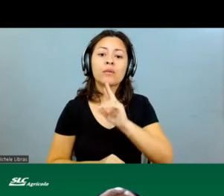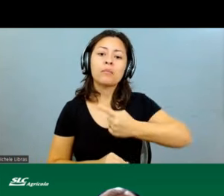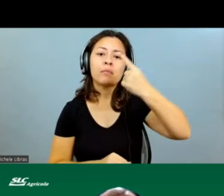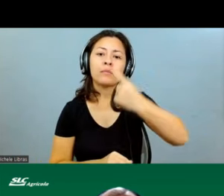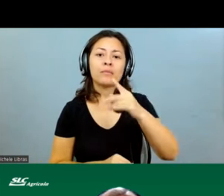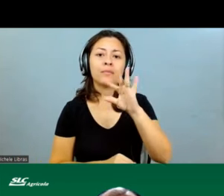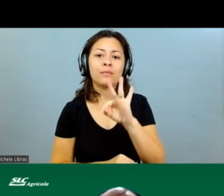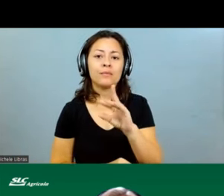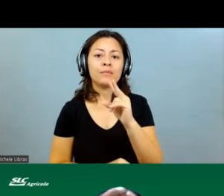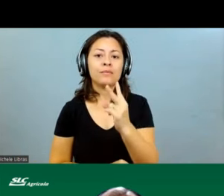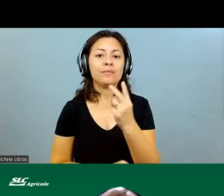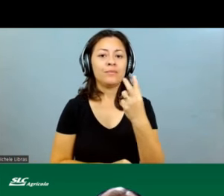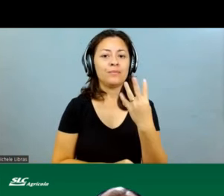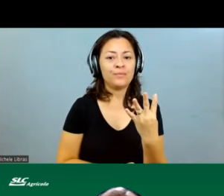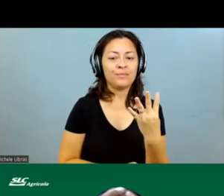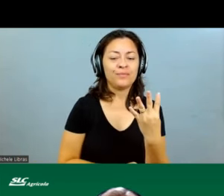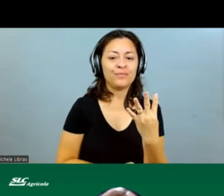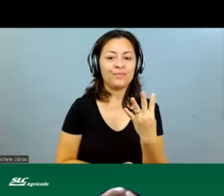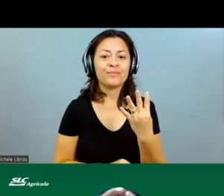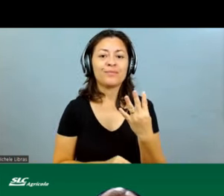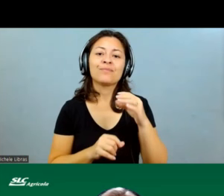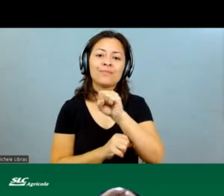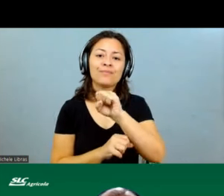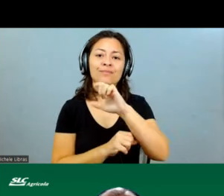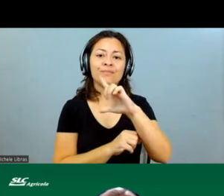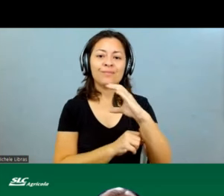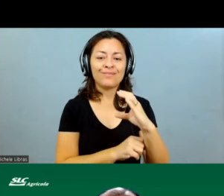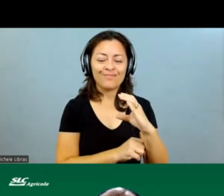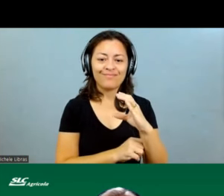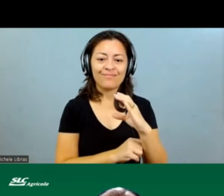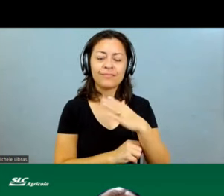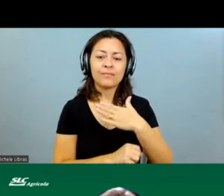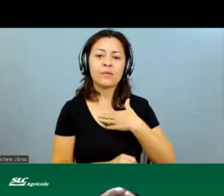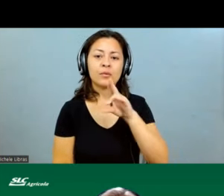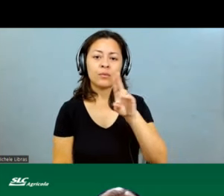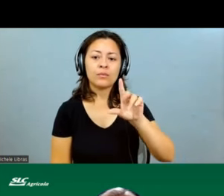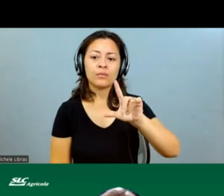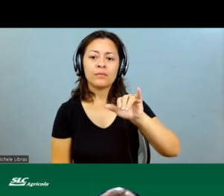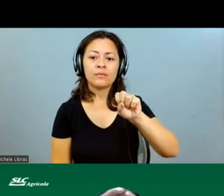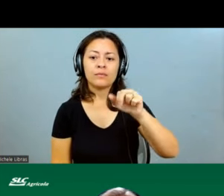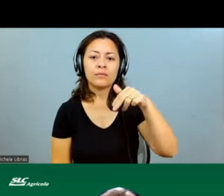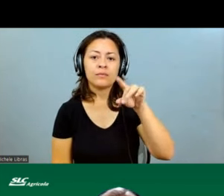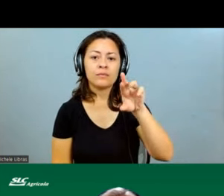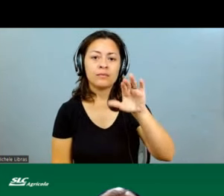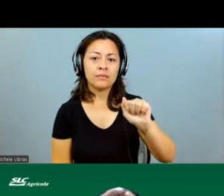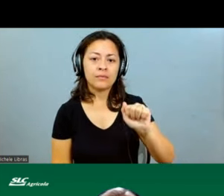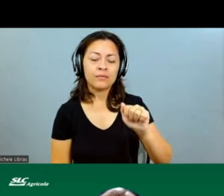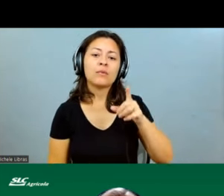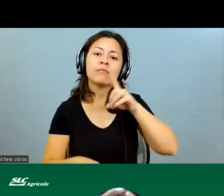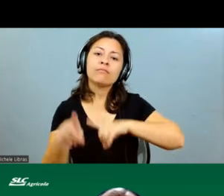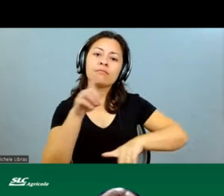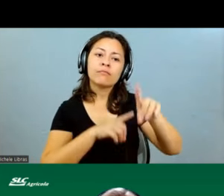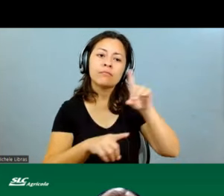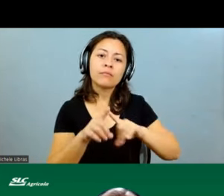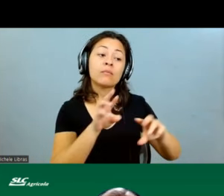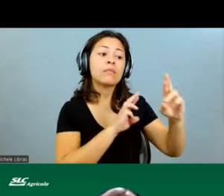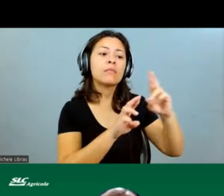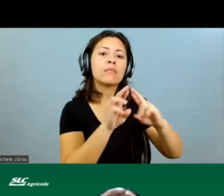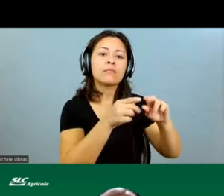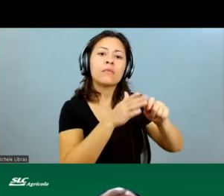2024 da slc agrícola meu nome é alandra Reis Sou coordenadora de relações com